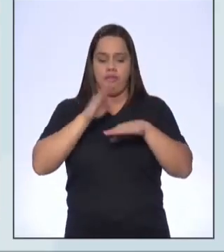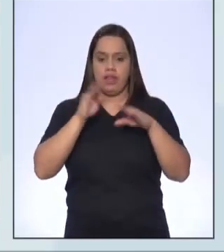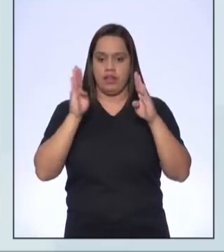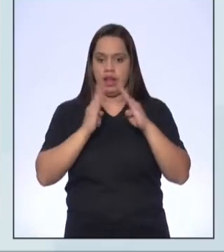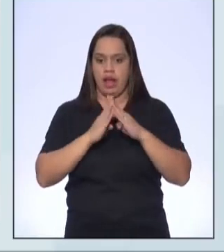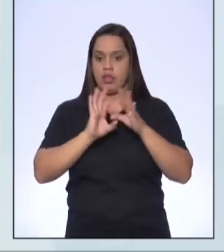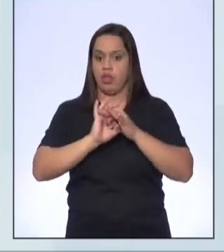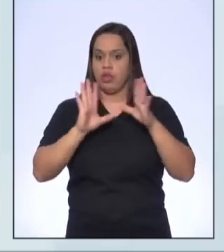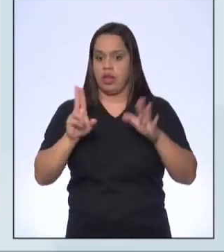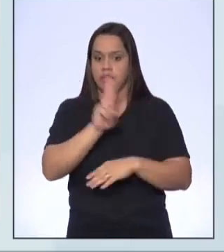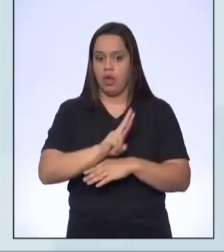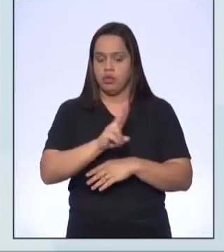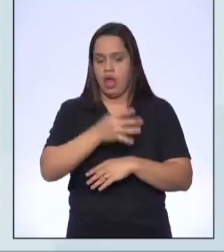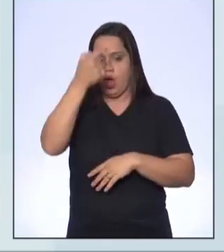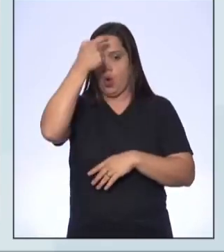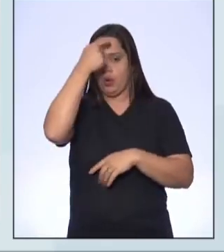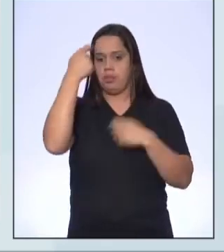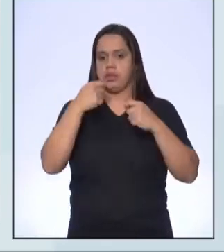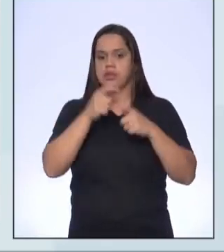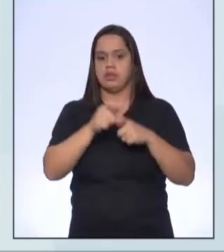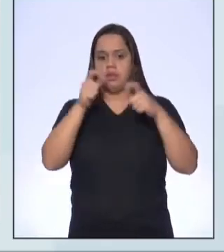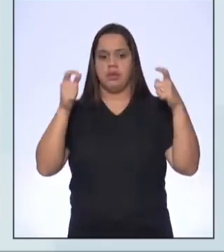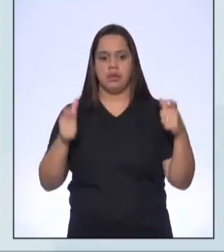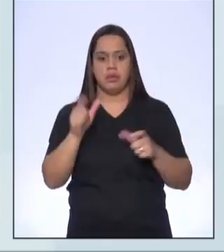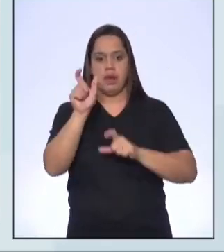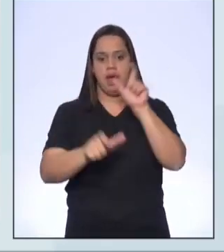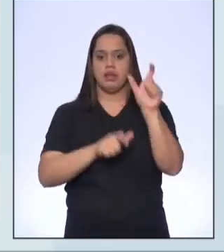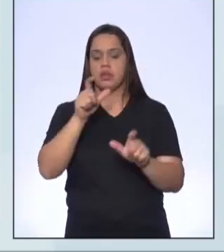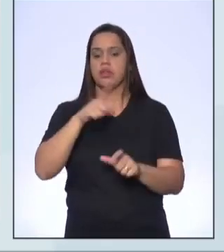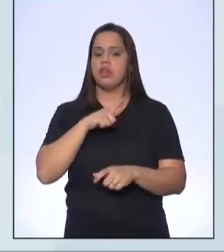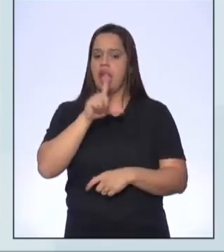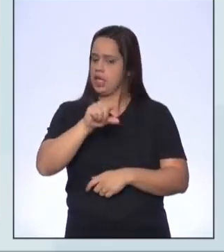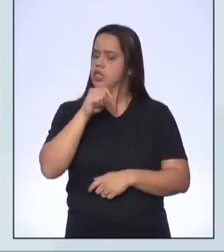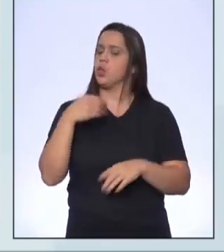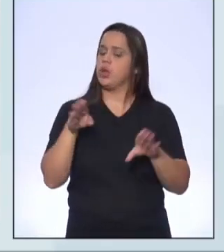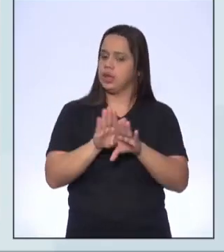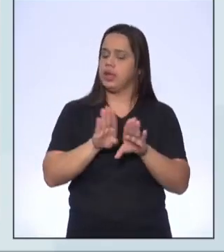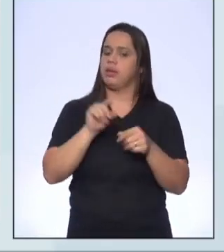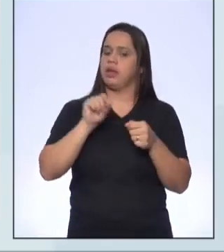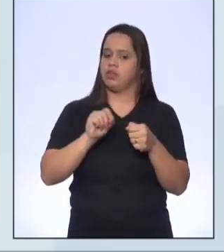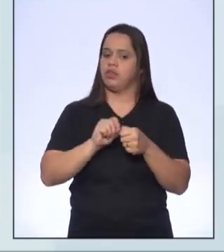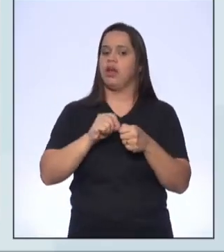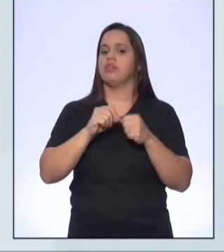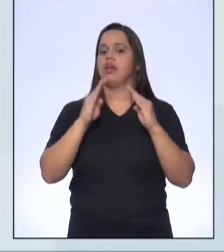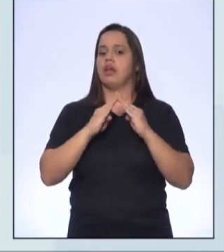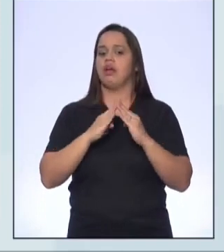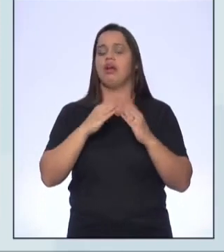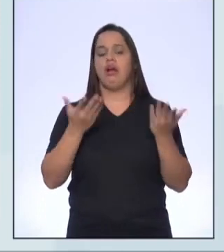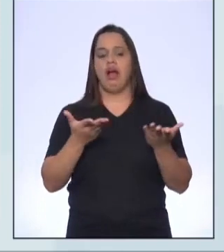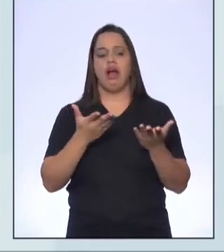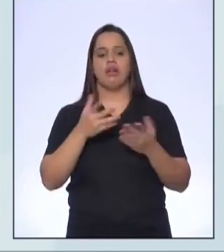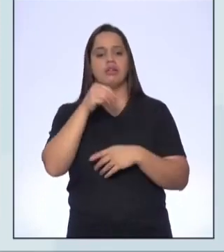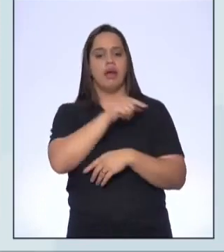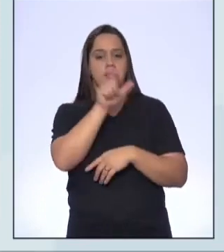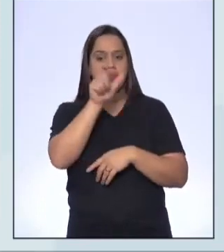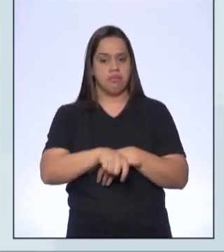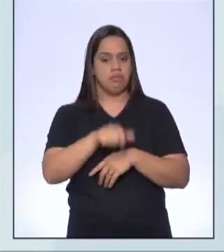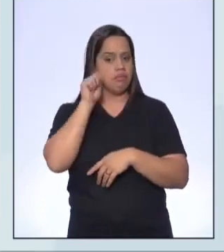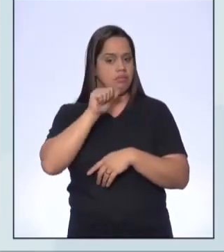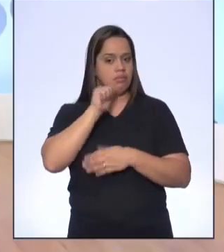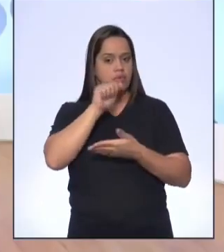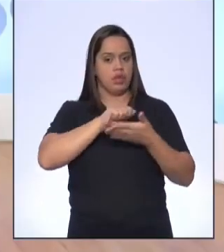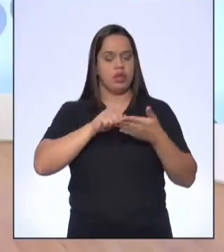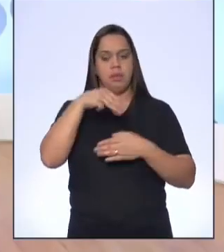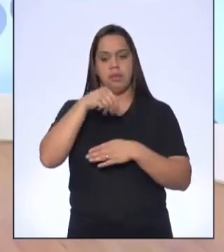a conscientização deve ser ampliada para que as pessoas tenham essa alternativa. Márcia Corrales, a informação principal está